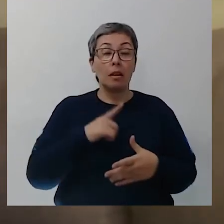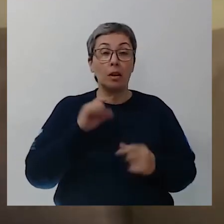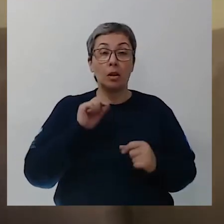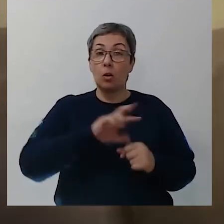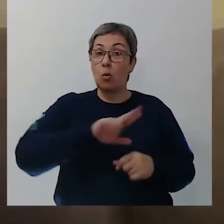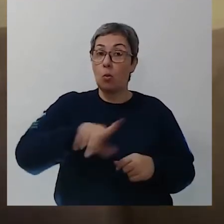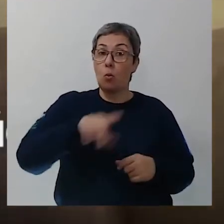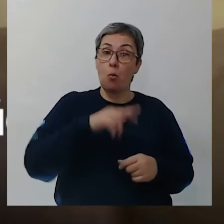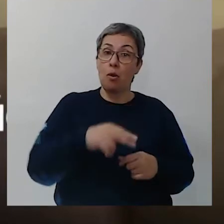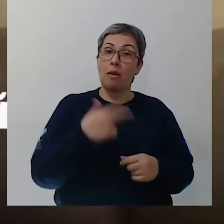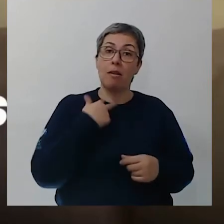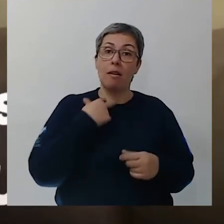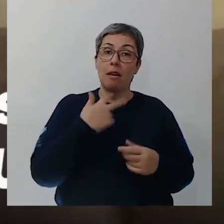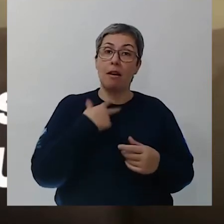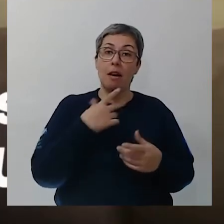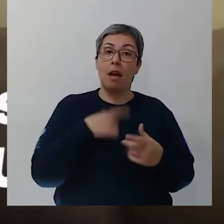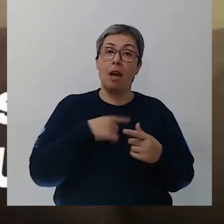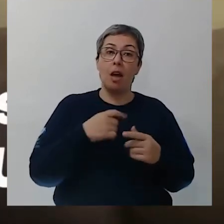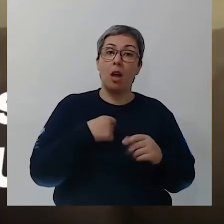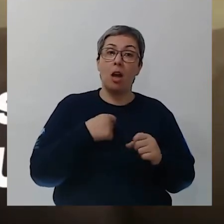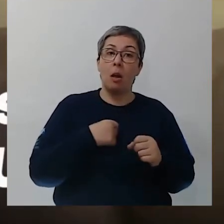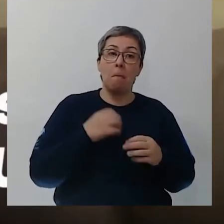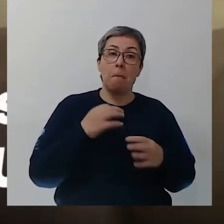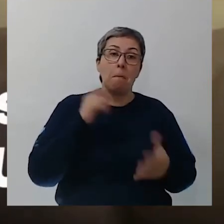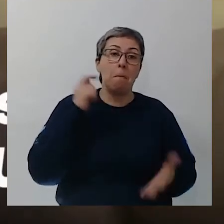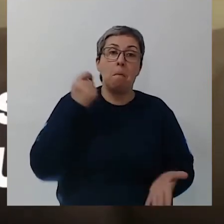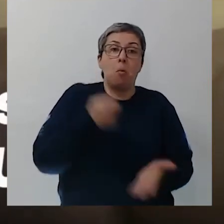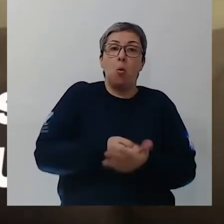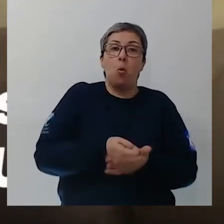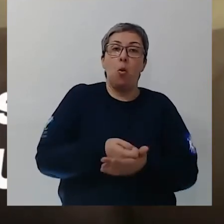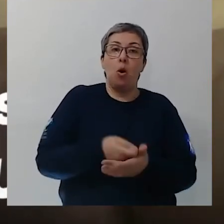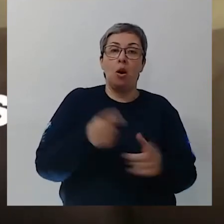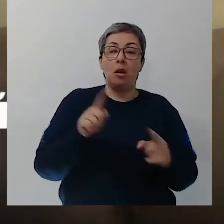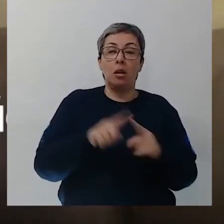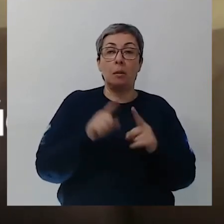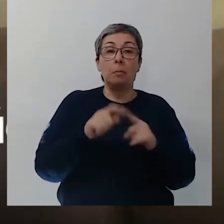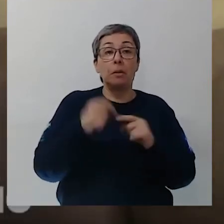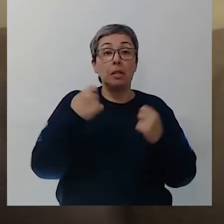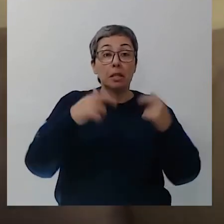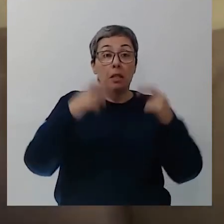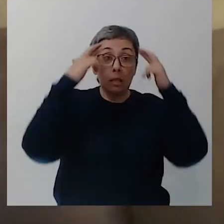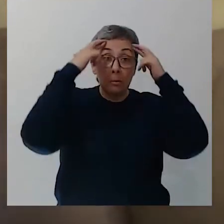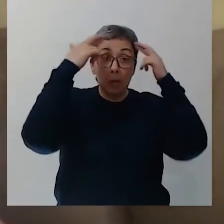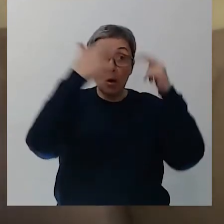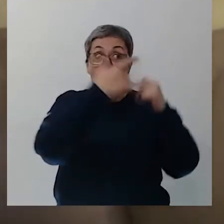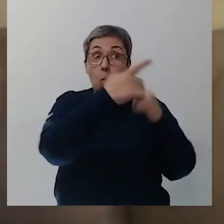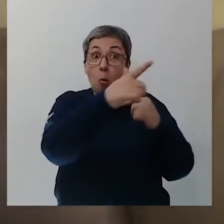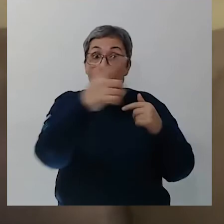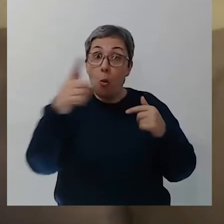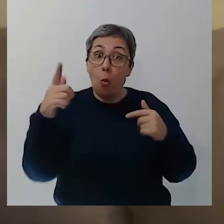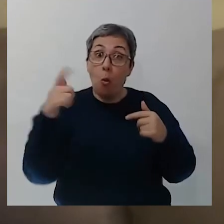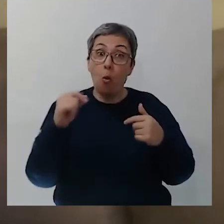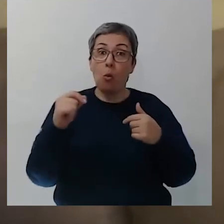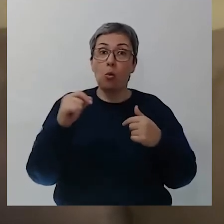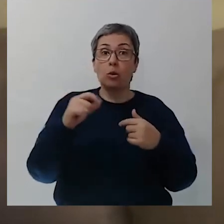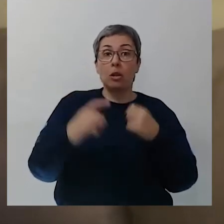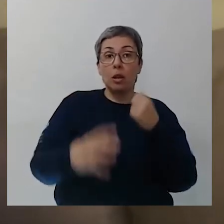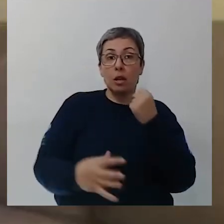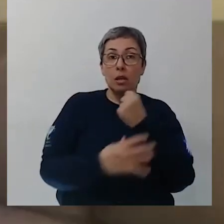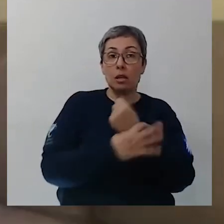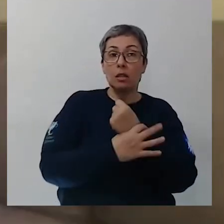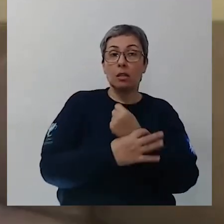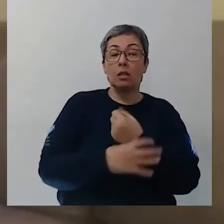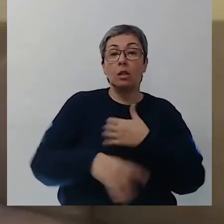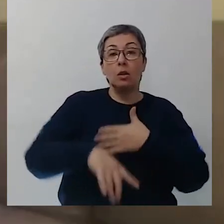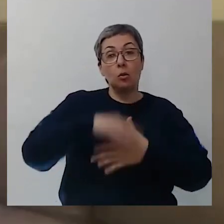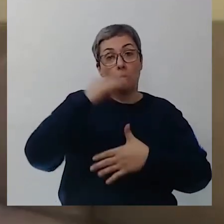país, ele não é um direito absoluto. Ele deve, na verdade, respeitar outras garantias constitucionais.